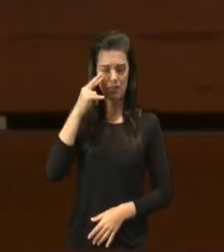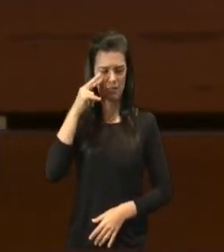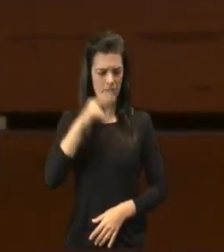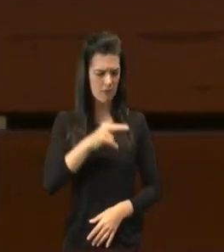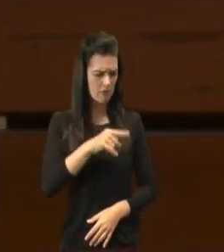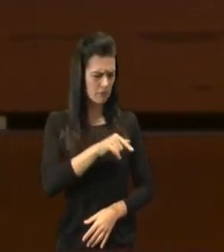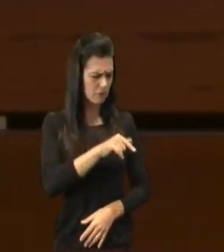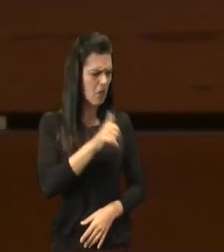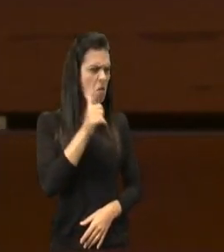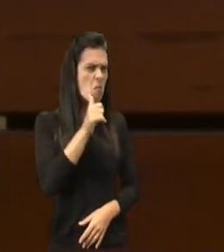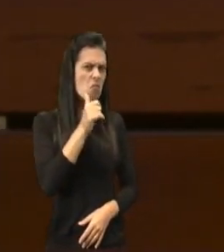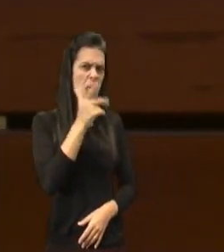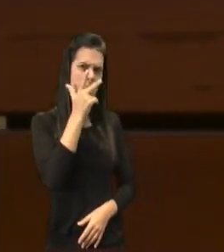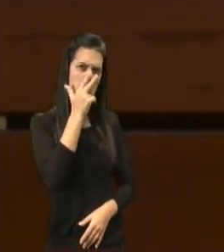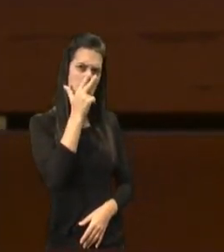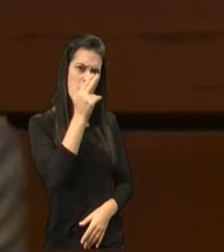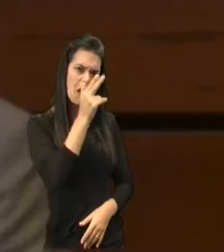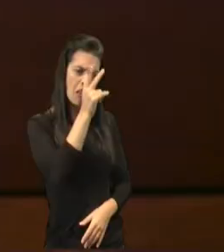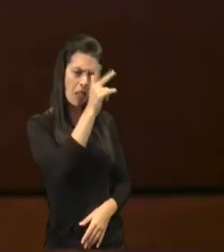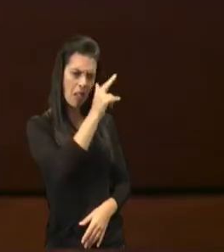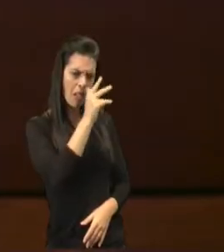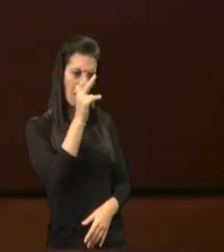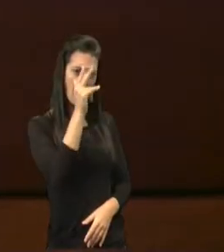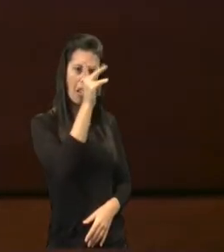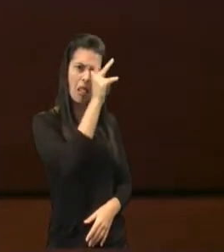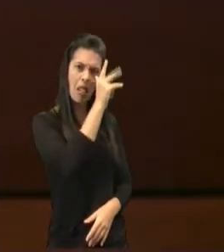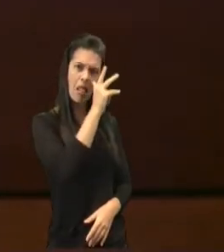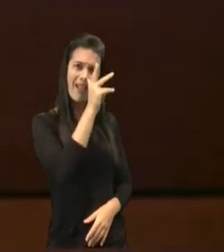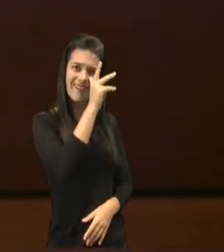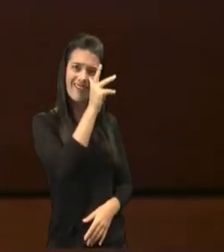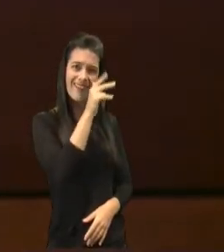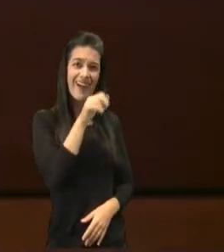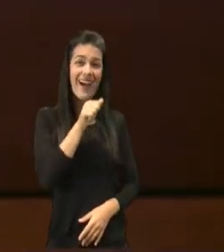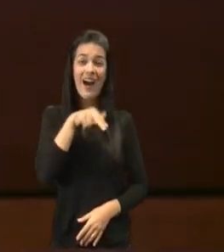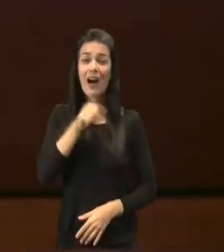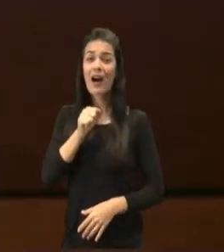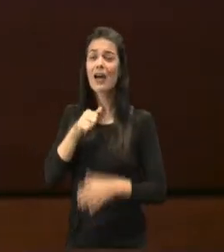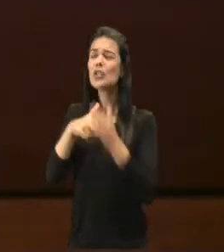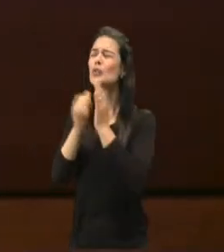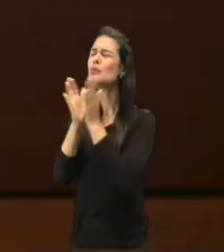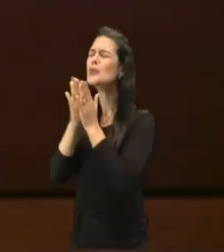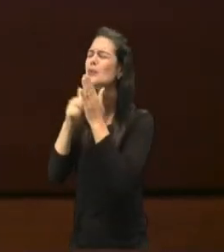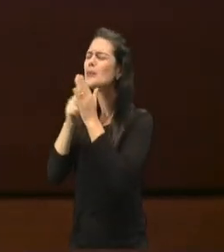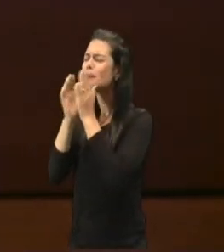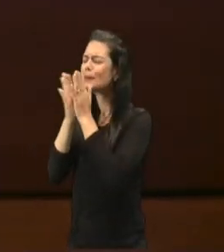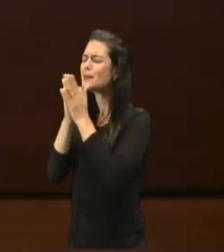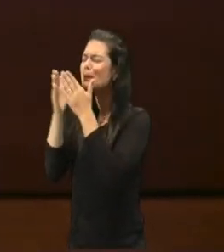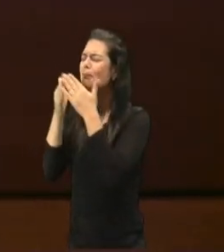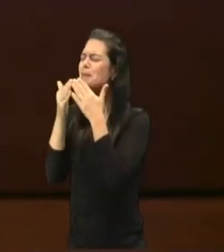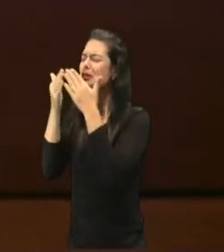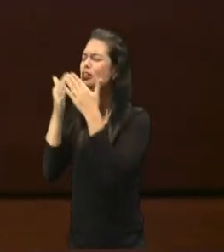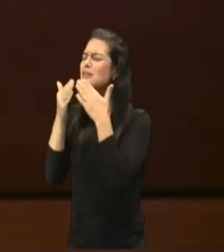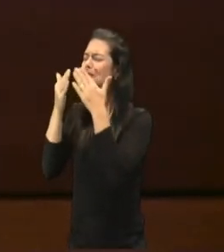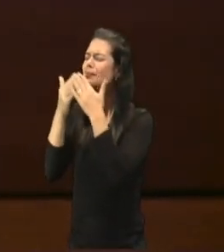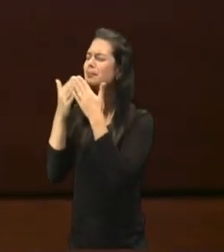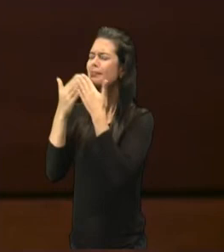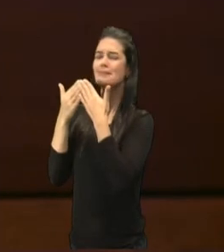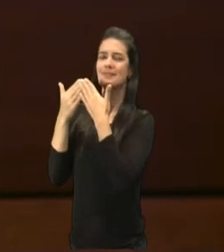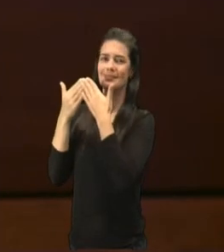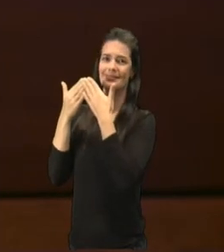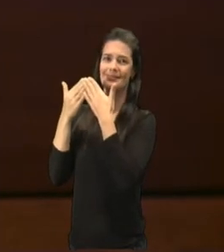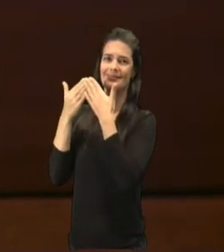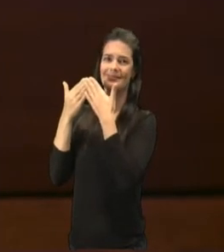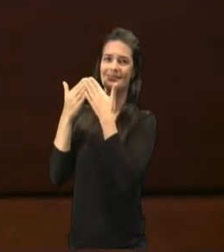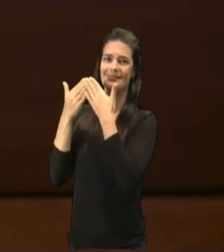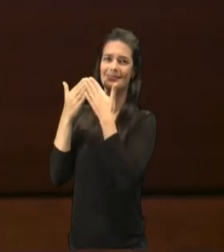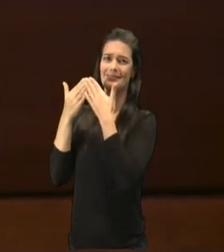embriagada. E ela orava, e ela mexia com seus lábios, e ela intercedia, e ela pedia: Senhor, dá-me um filho, eu quero um